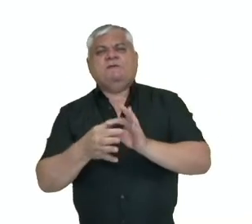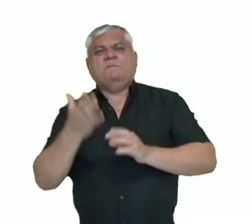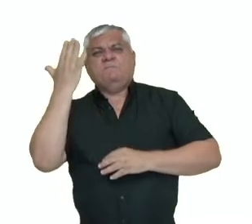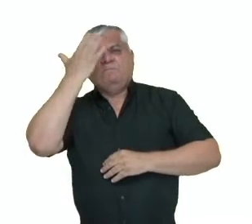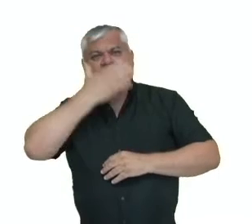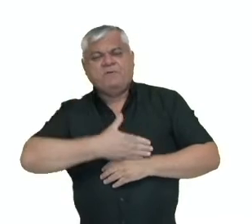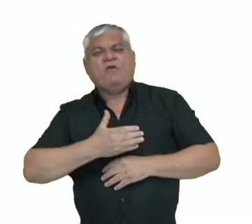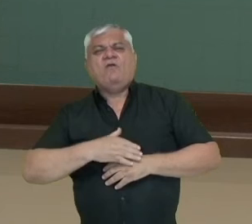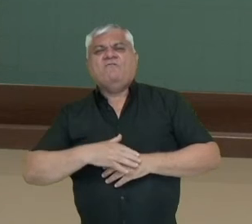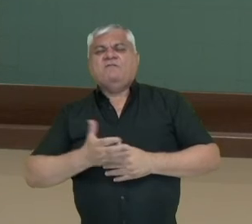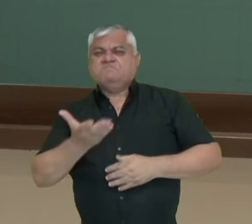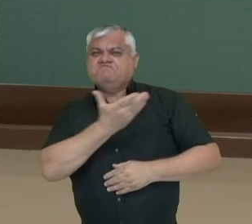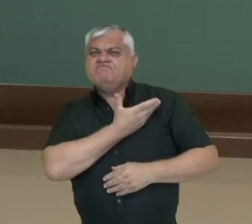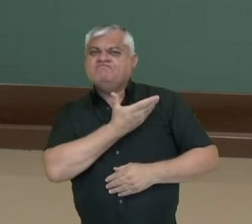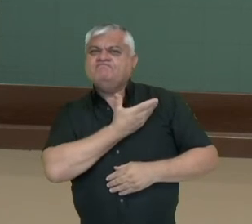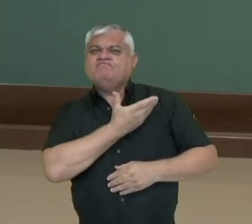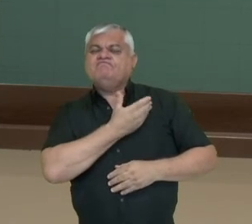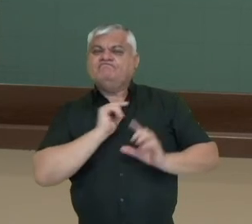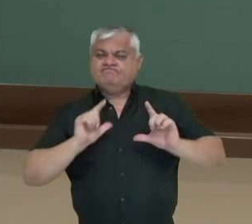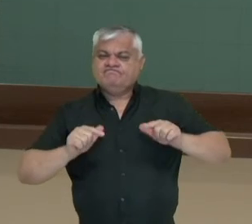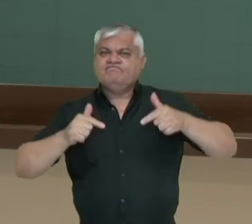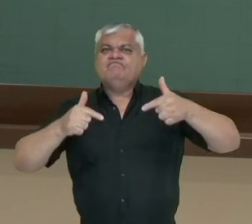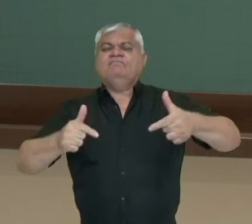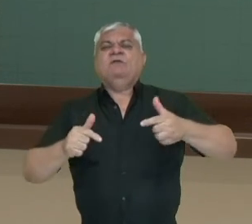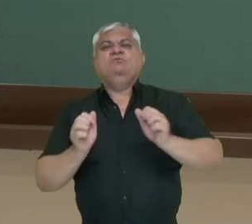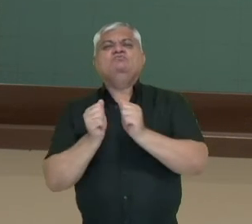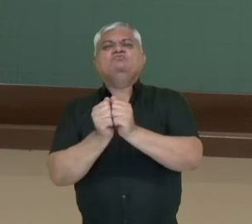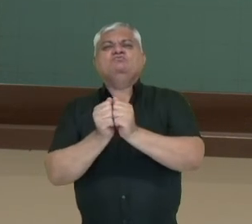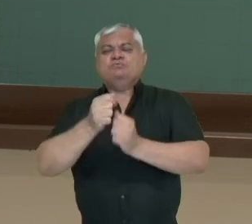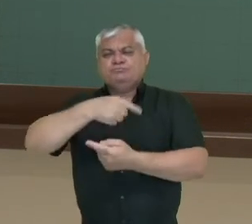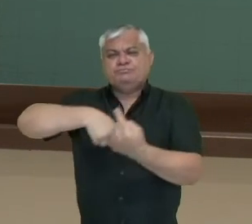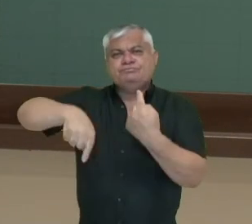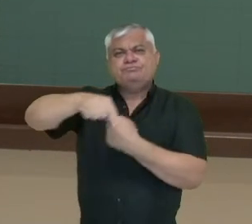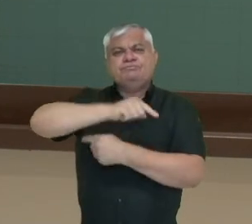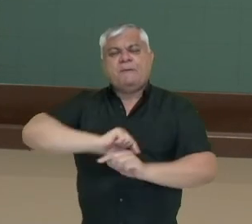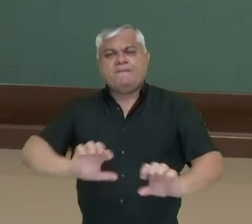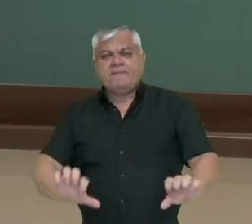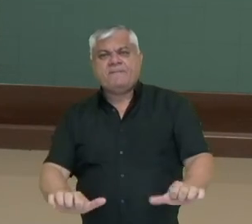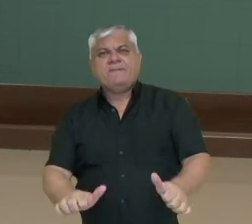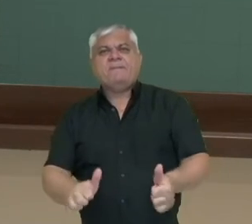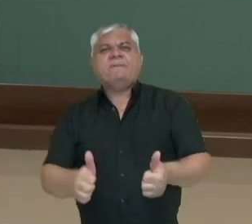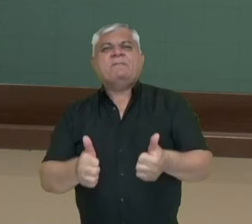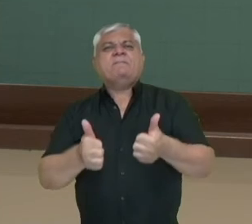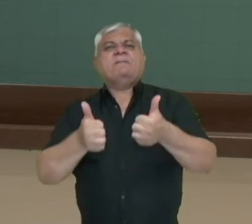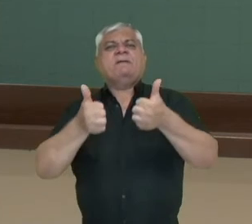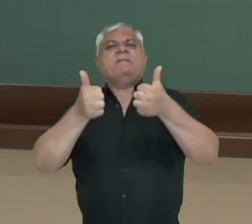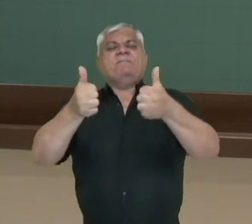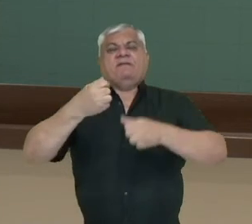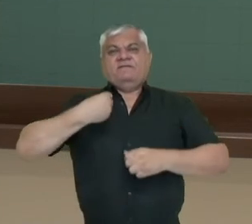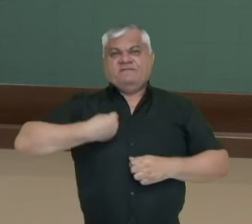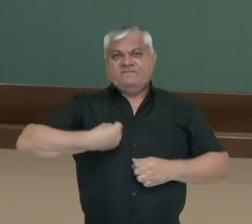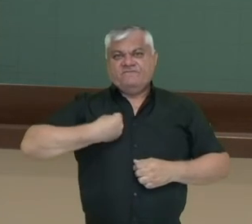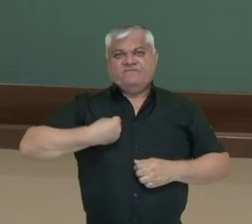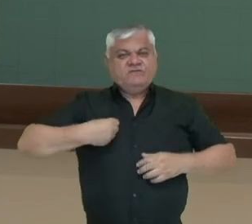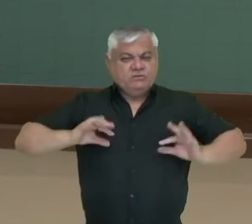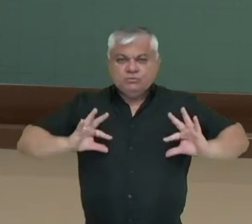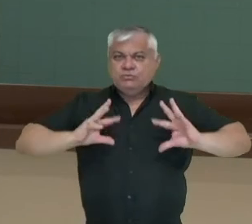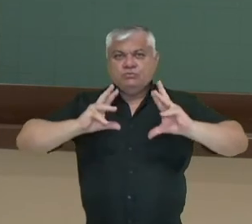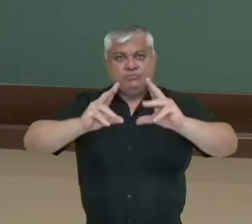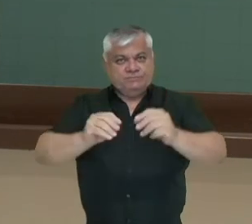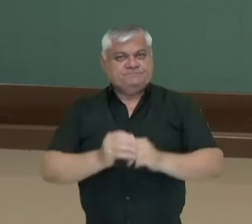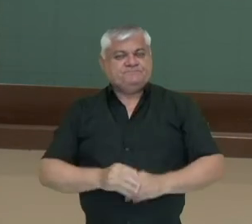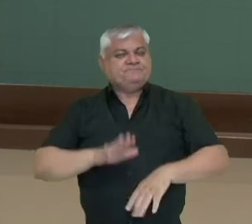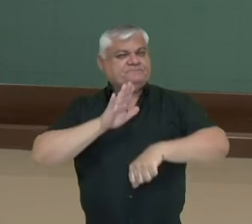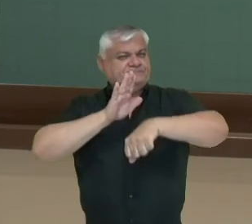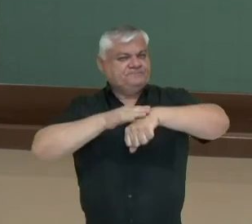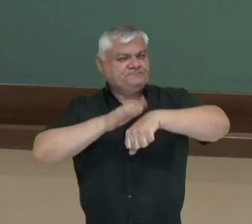da coletividade e atuação conjunta para a melhoria das condições de vida de todos. Vou dar um